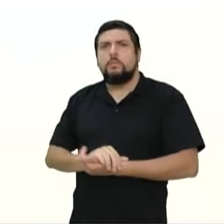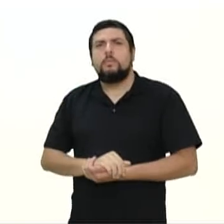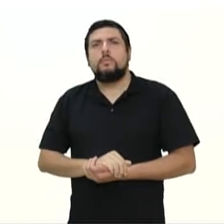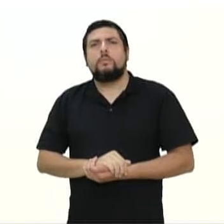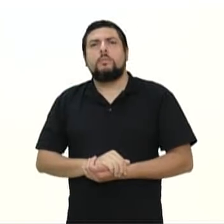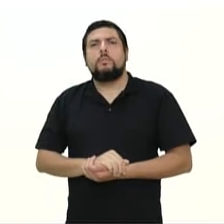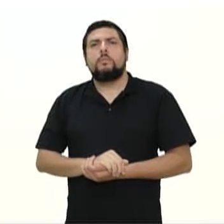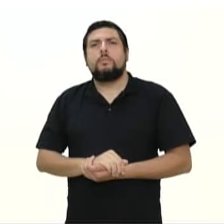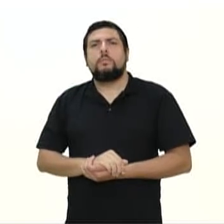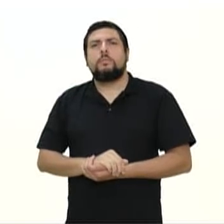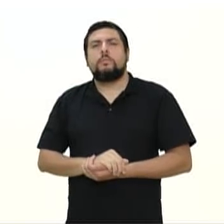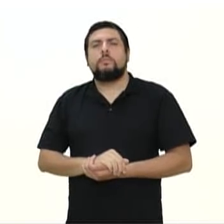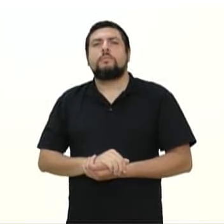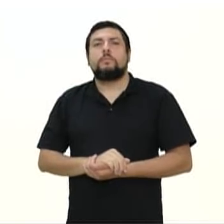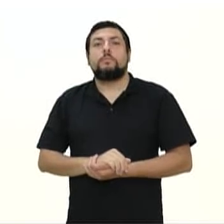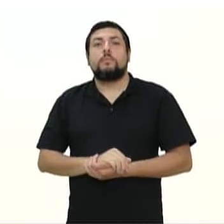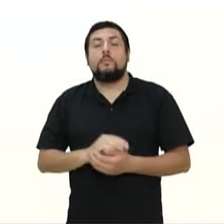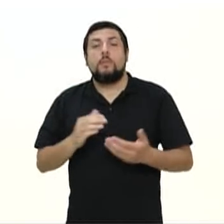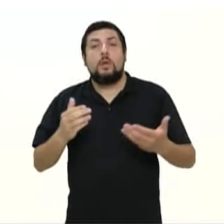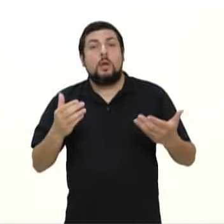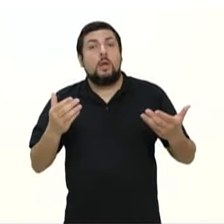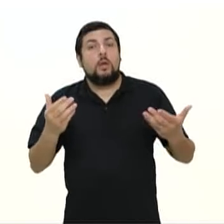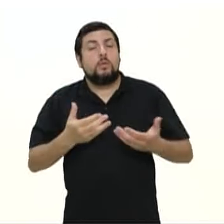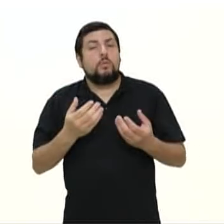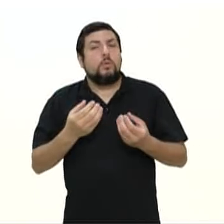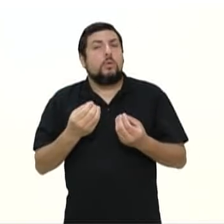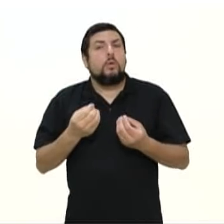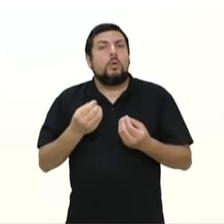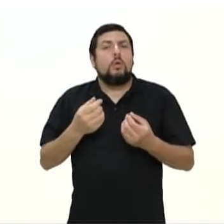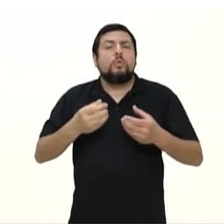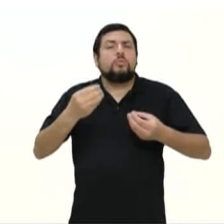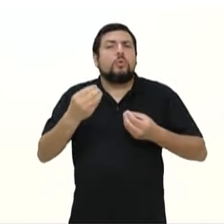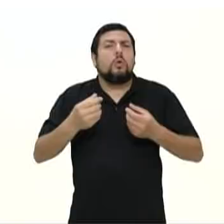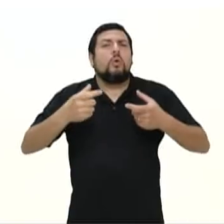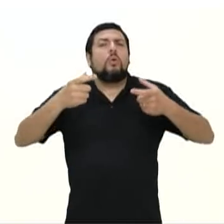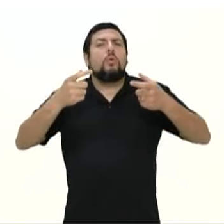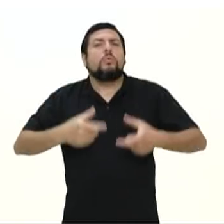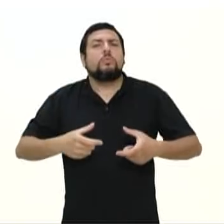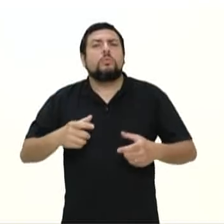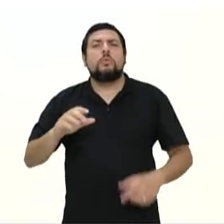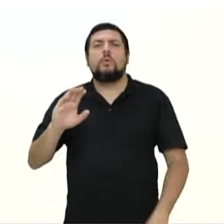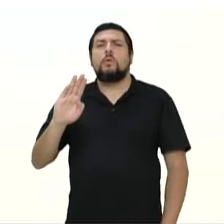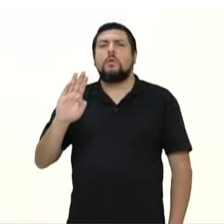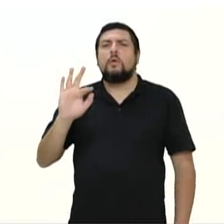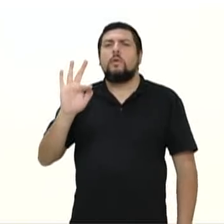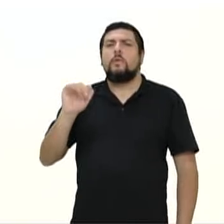Identifique e transcreva partes do trecho que apresentam fatos